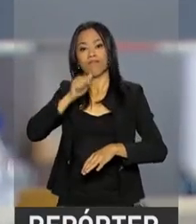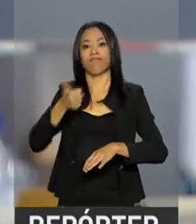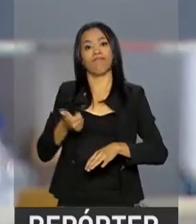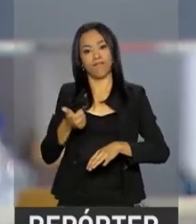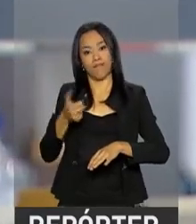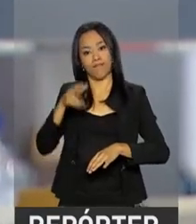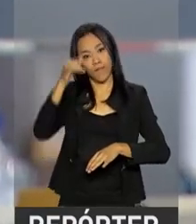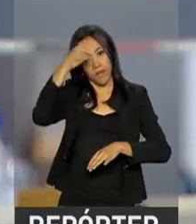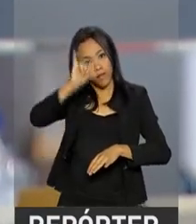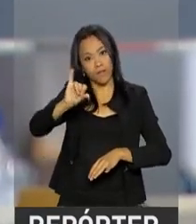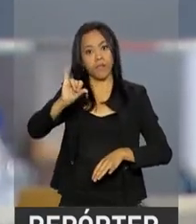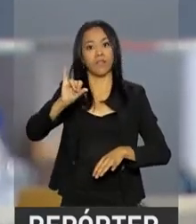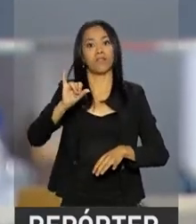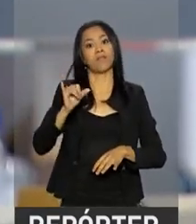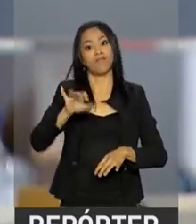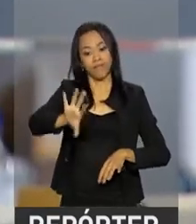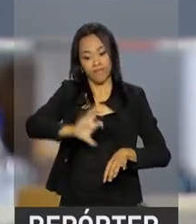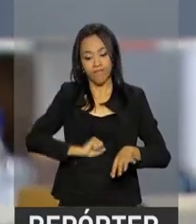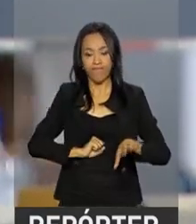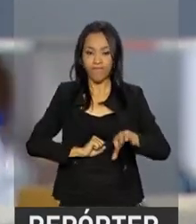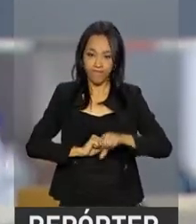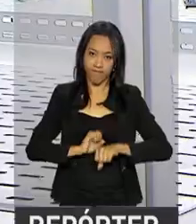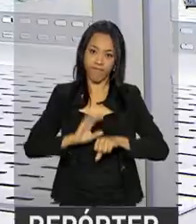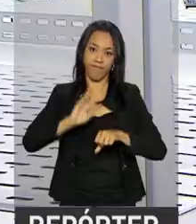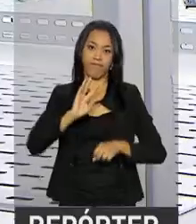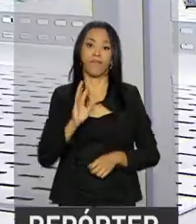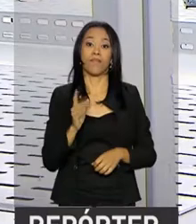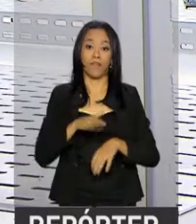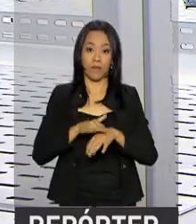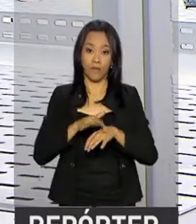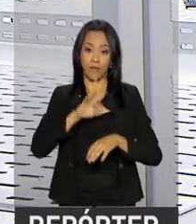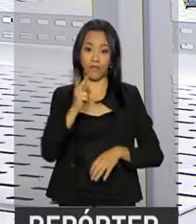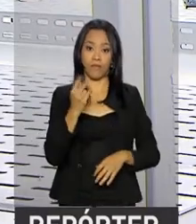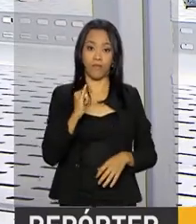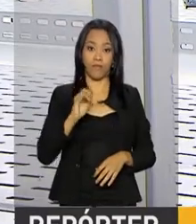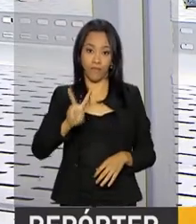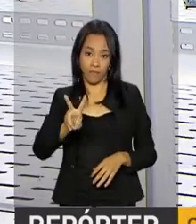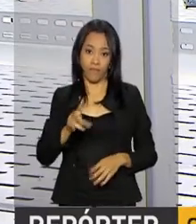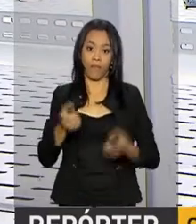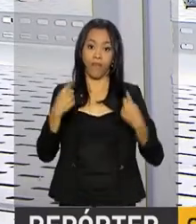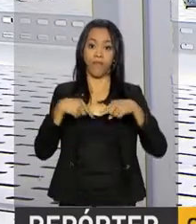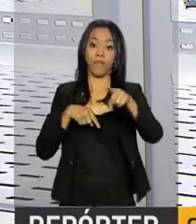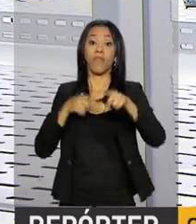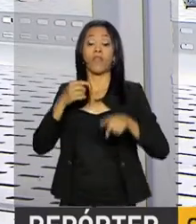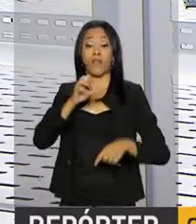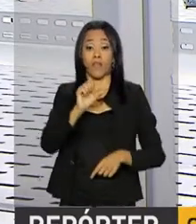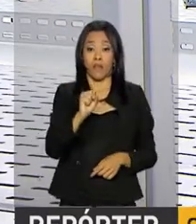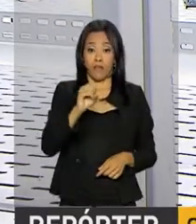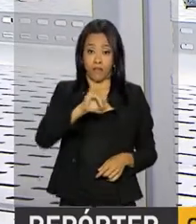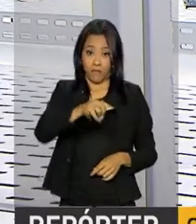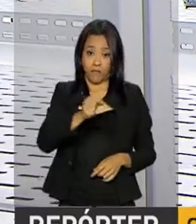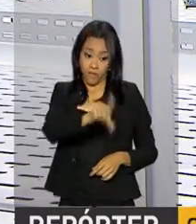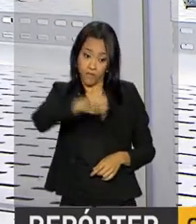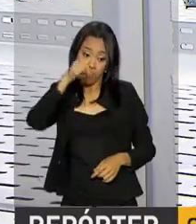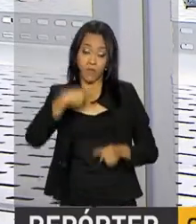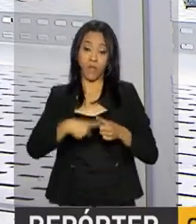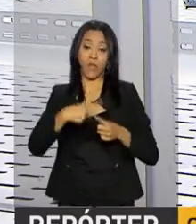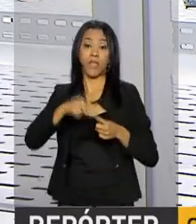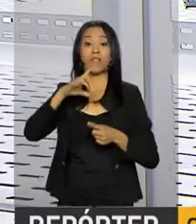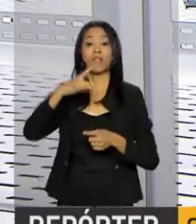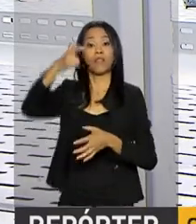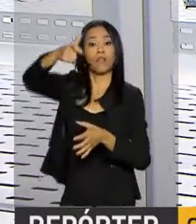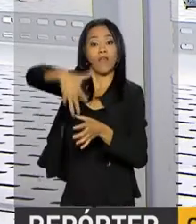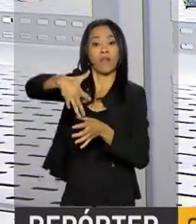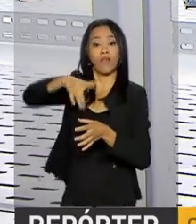precaver da contaminação com o hiv a soja foi escolhida por acumular 40% de proteína